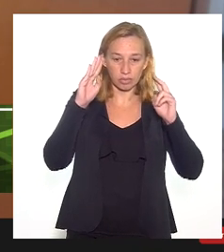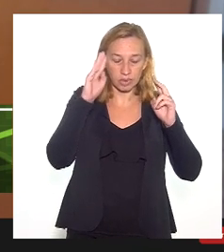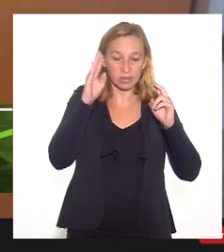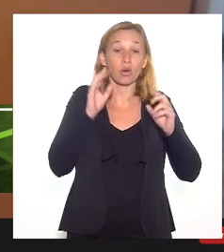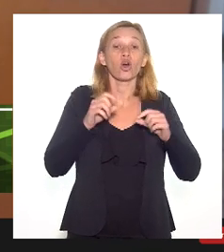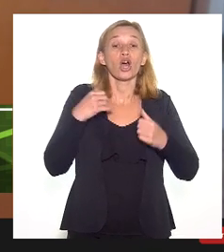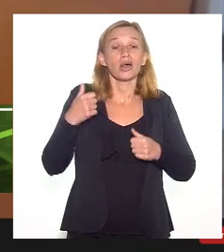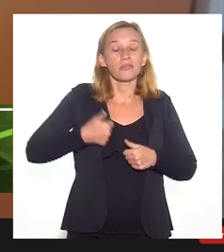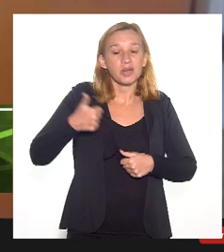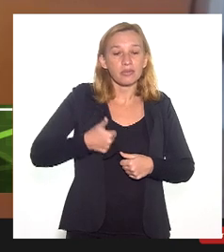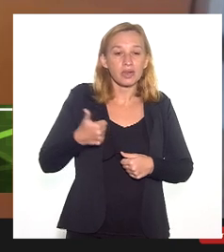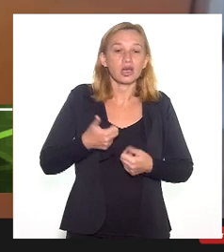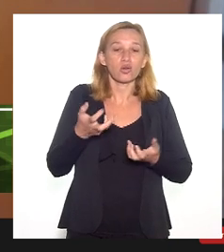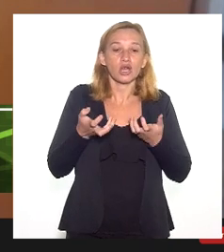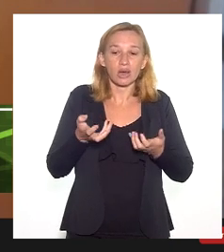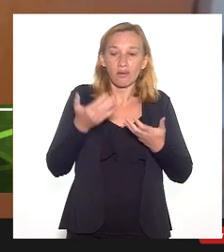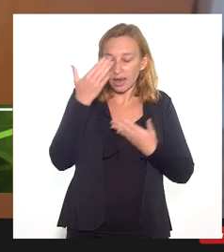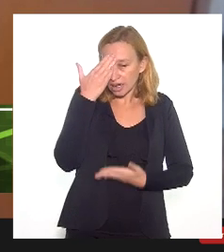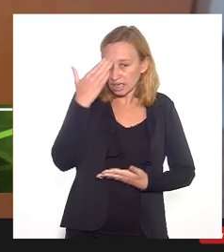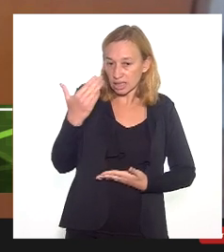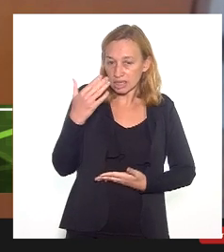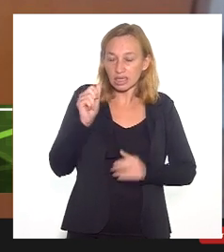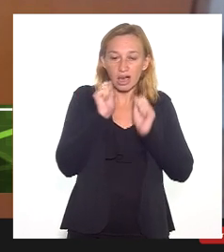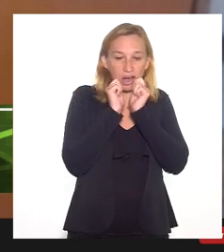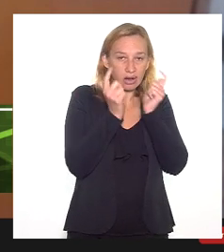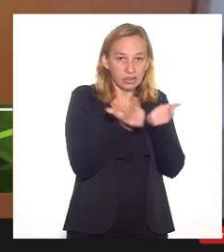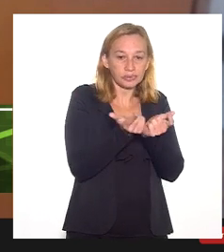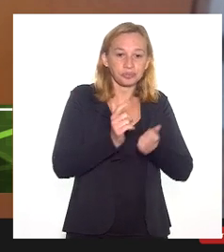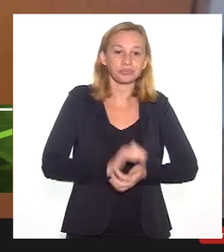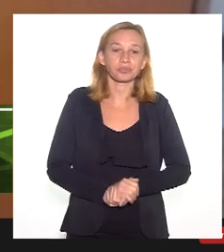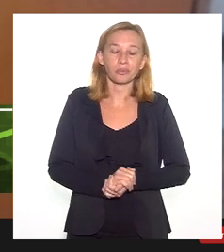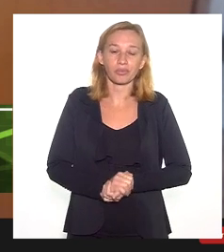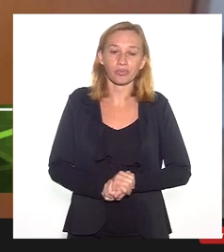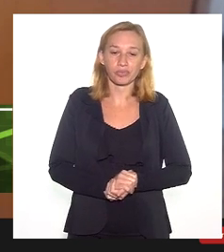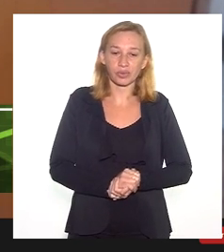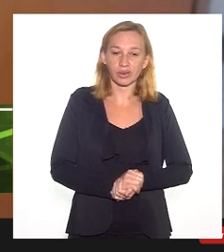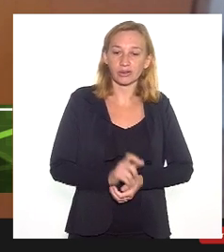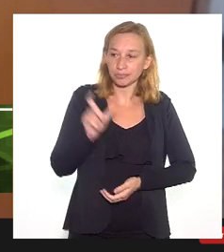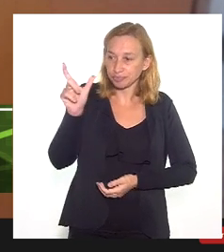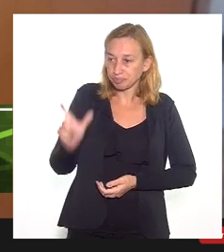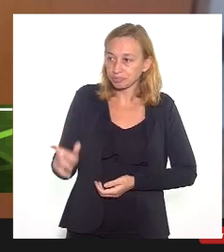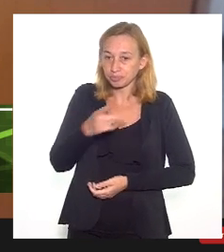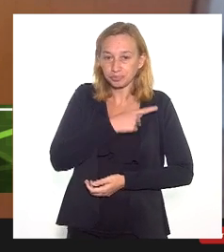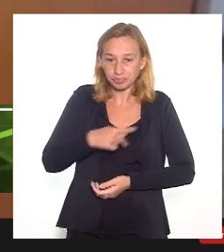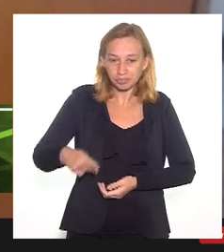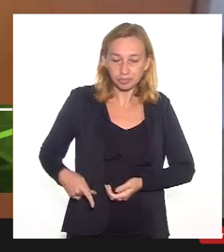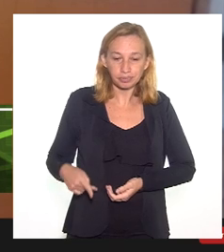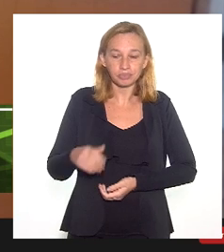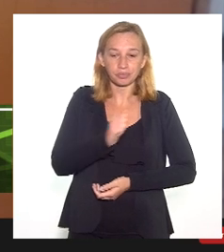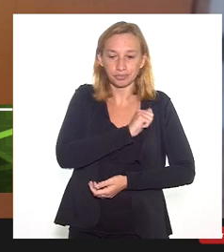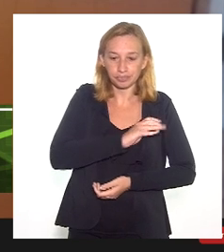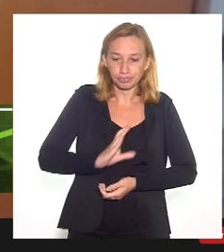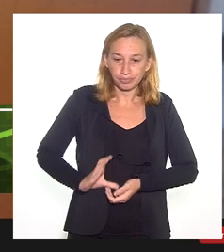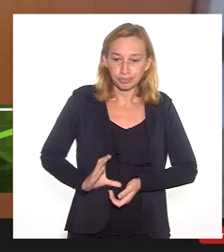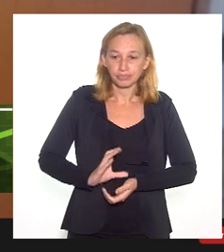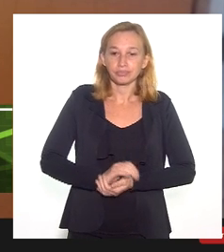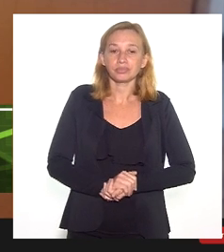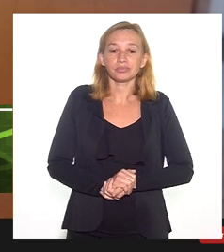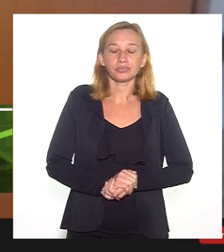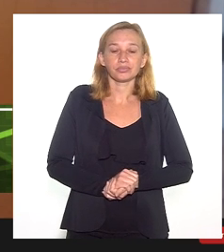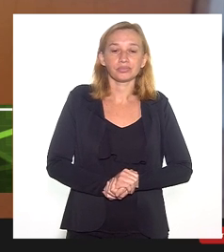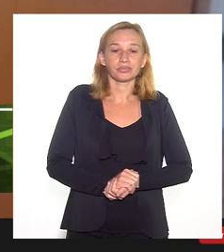queria agradecer a LERJ, na pessoa do seu presidente, deputado André Siciliano,